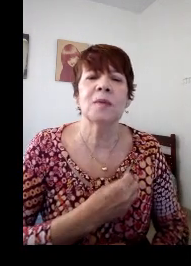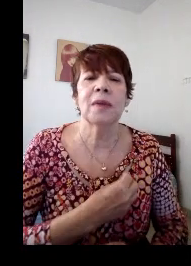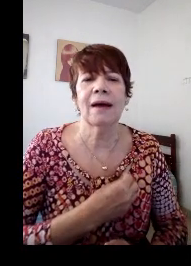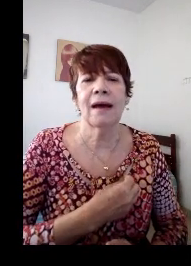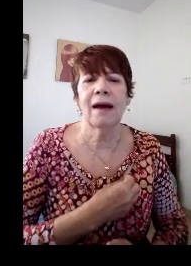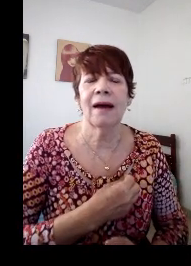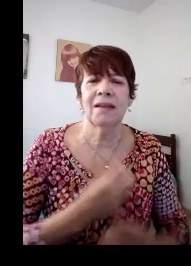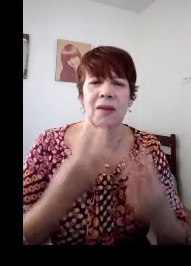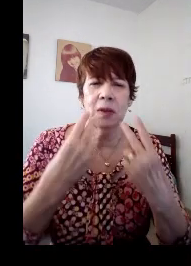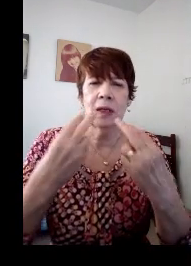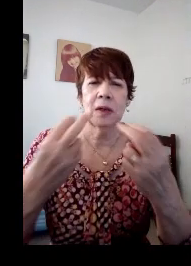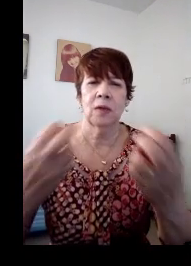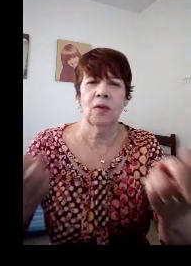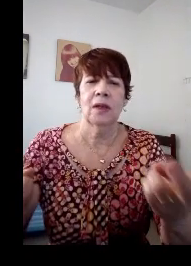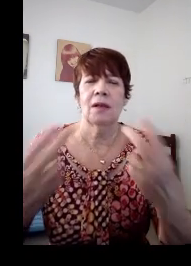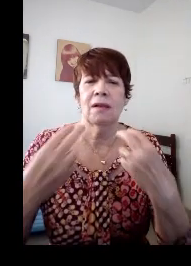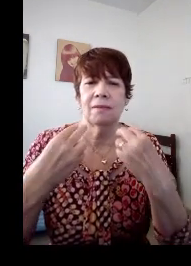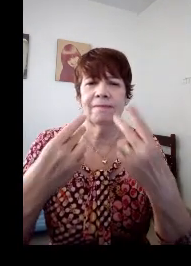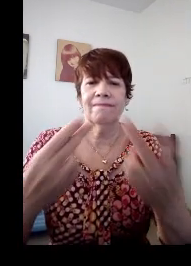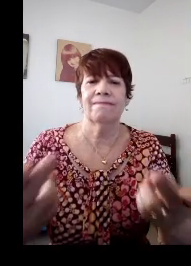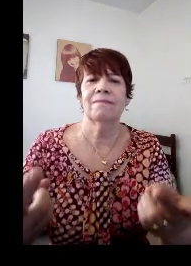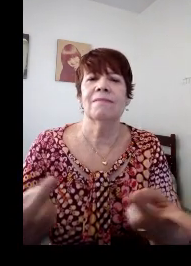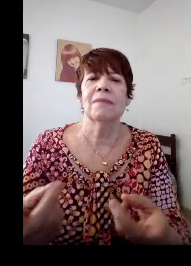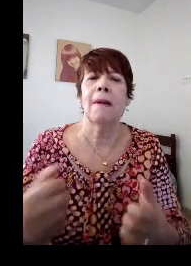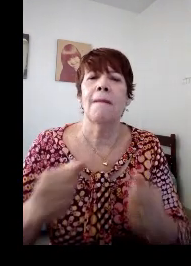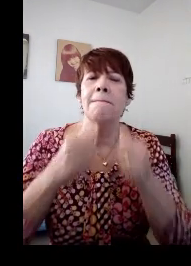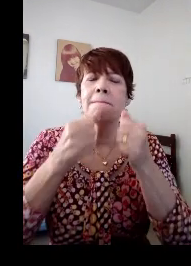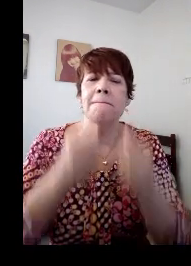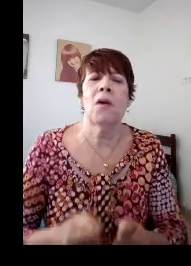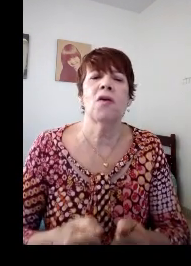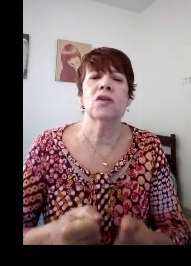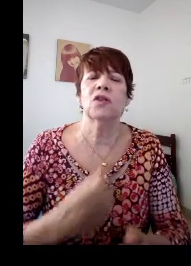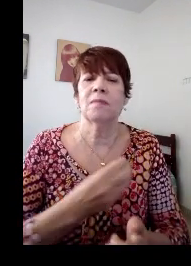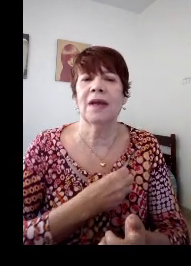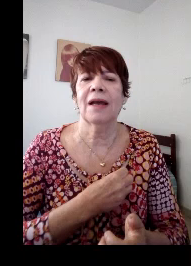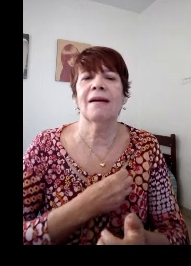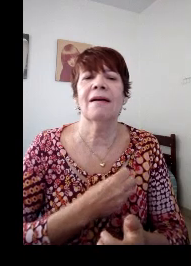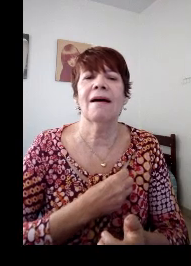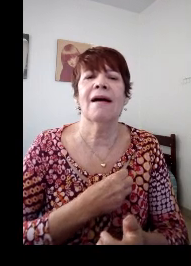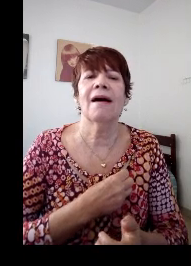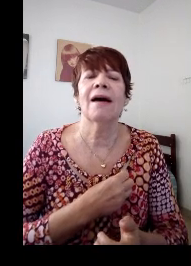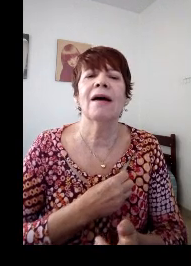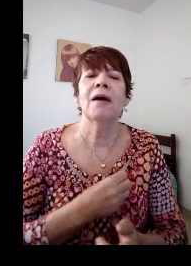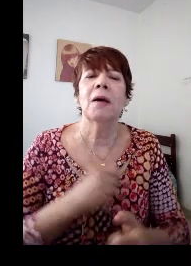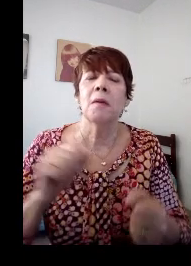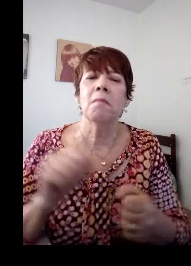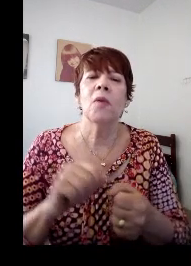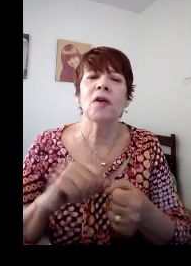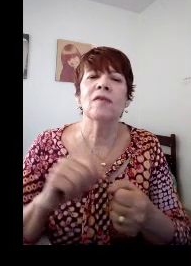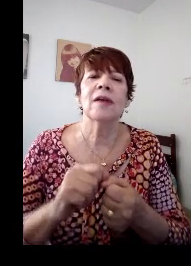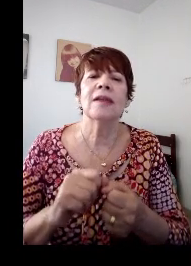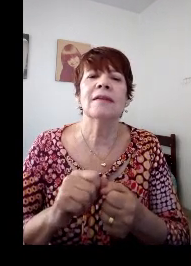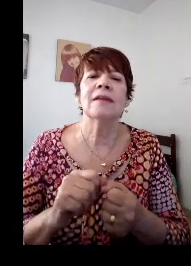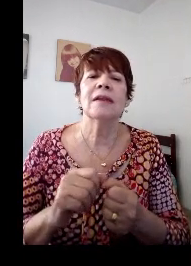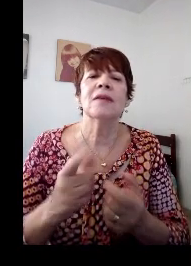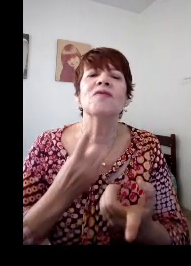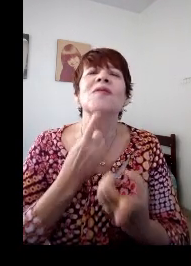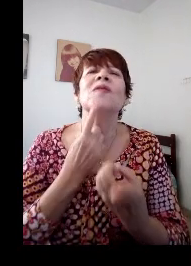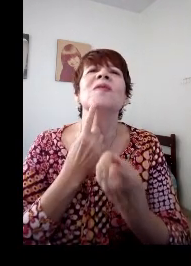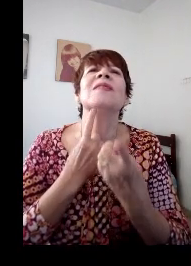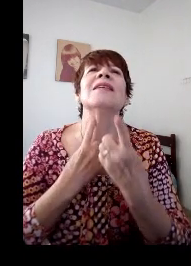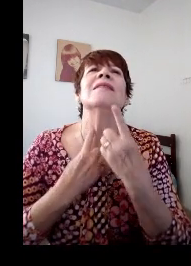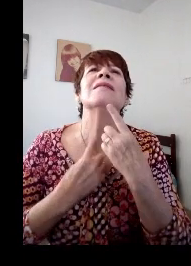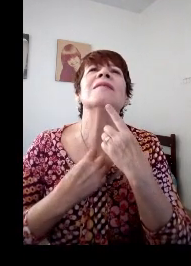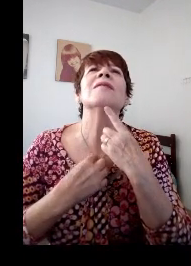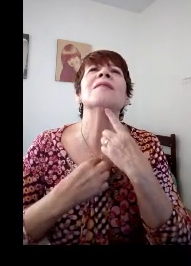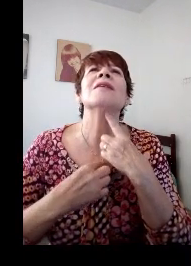salvo, você está salva, pode pecar, né? Você não vai